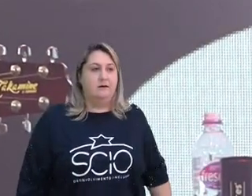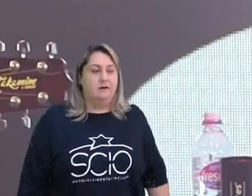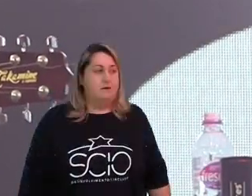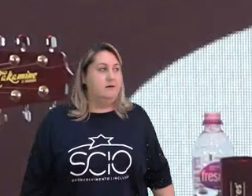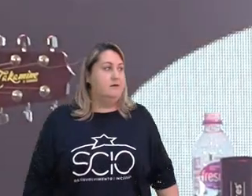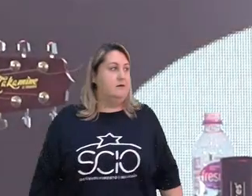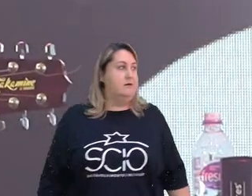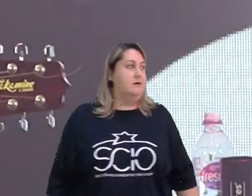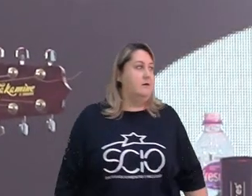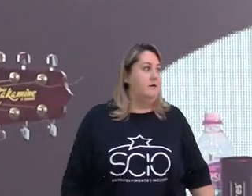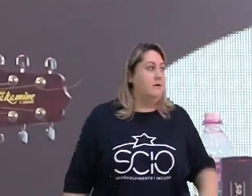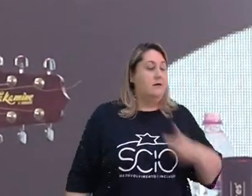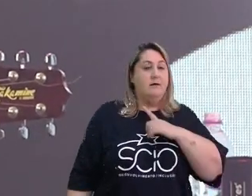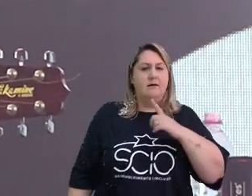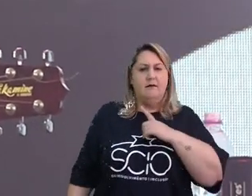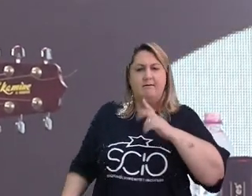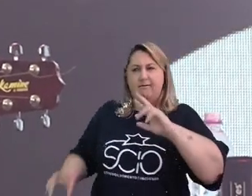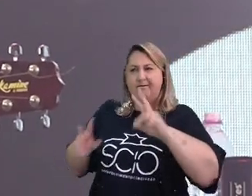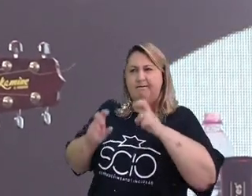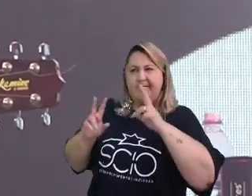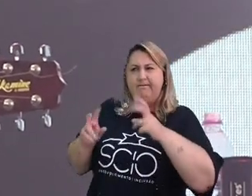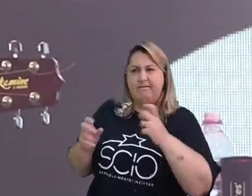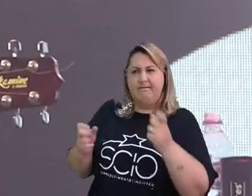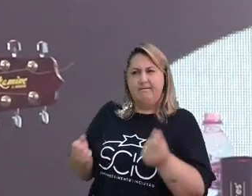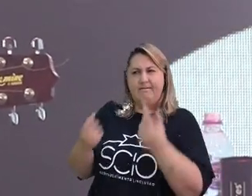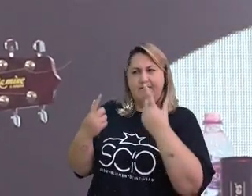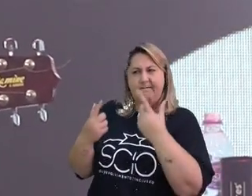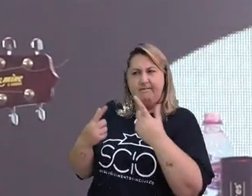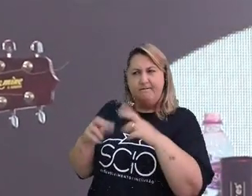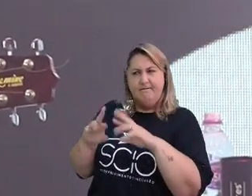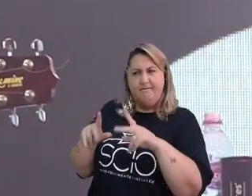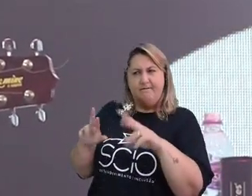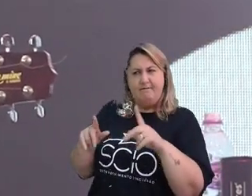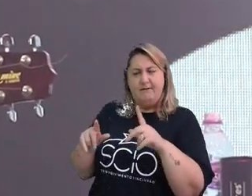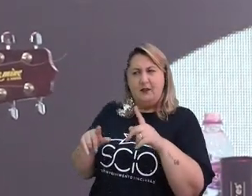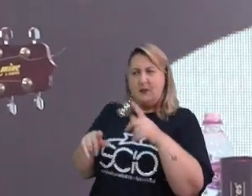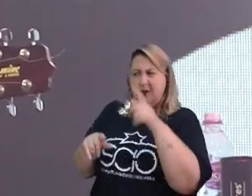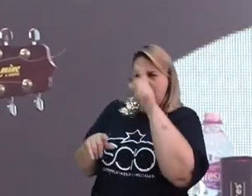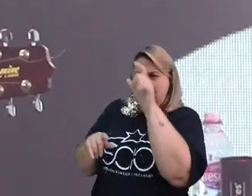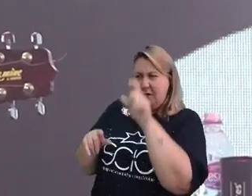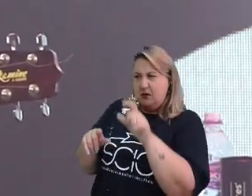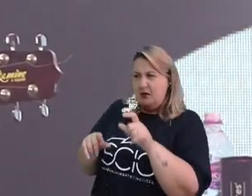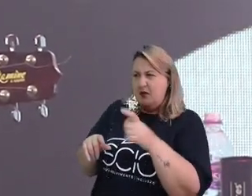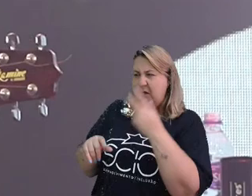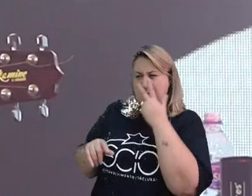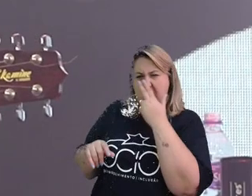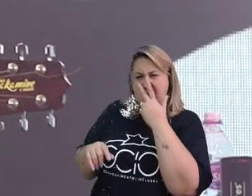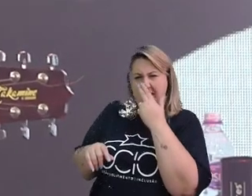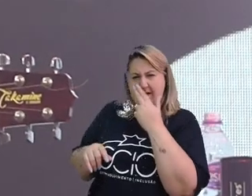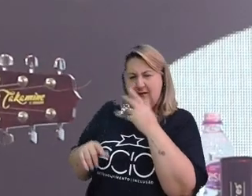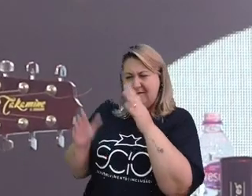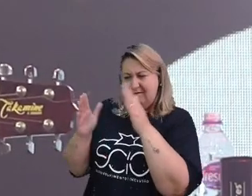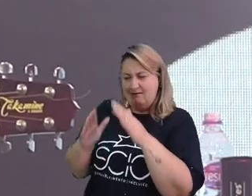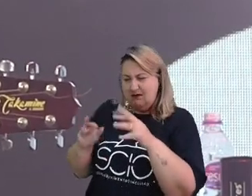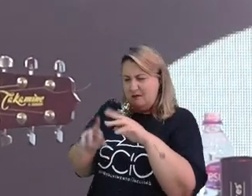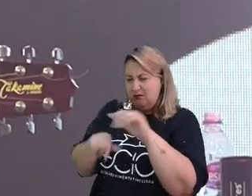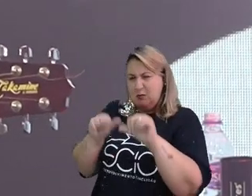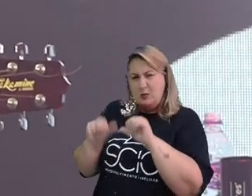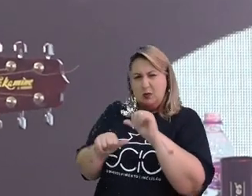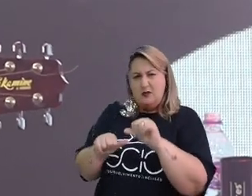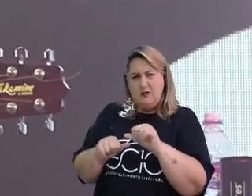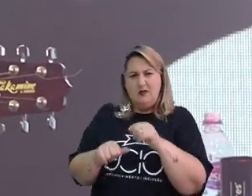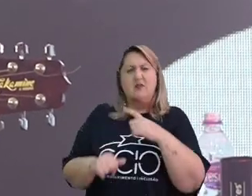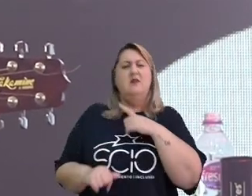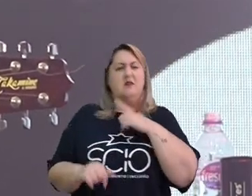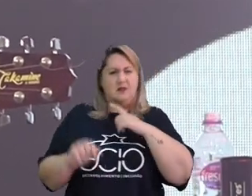Olhando de longe, dá pra perceber que cê tá diferente. Mudou sua postura até fisicamente. De longe dá pra